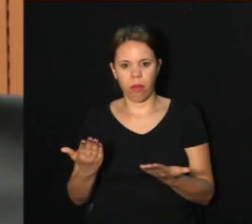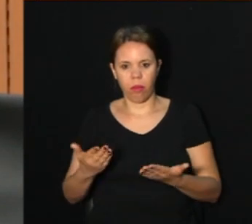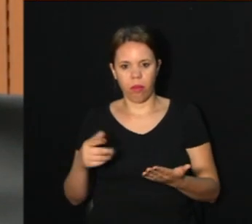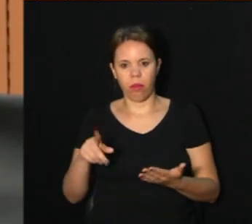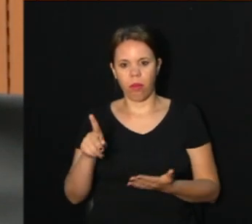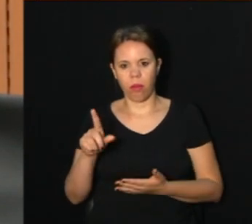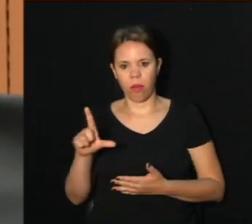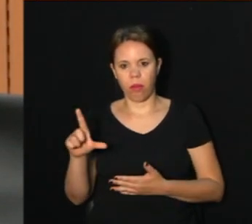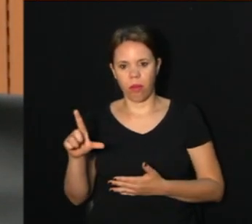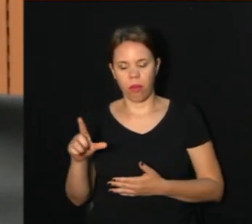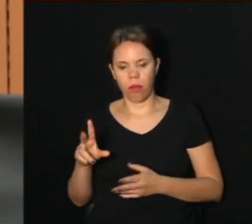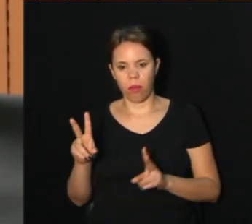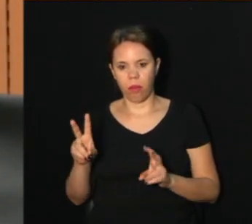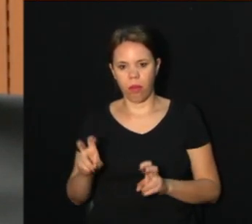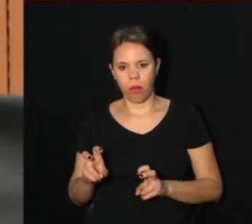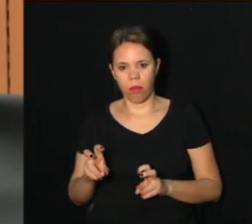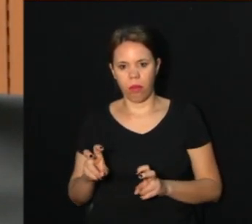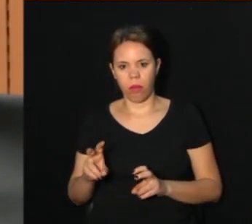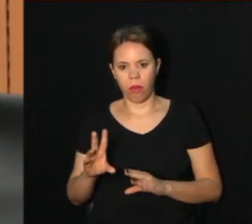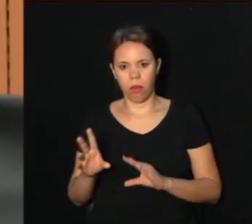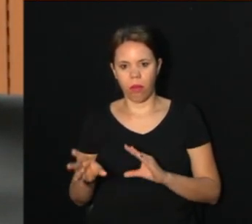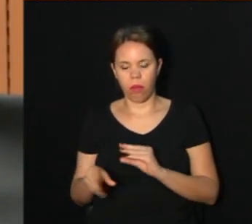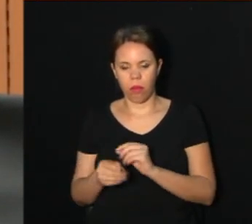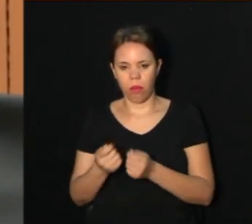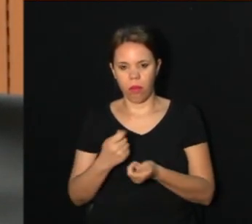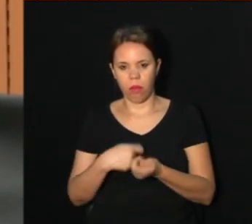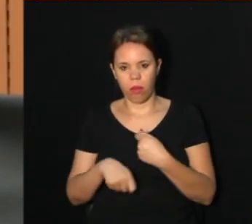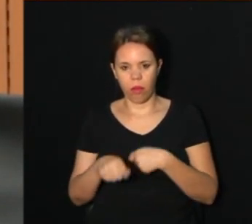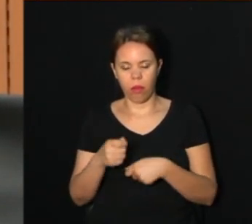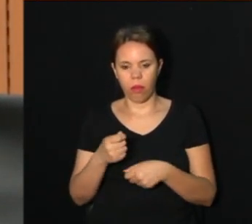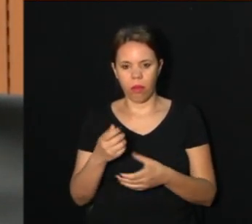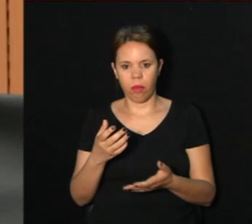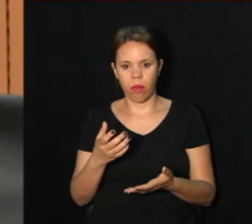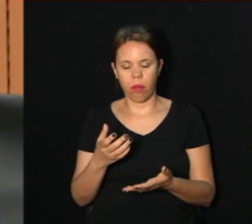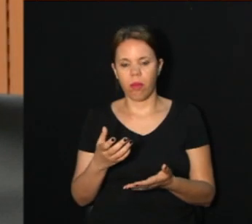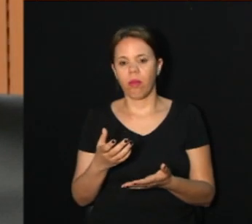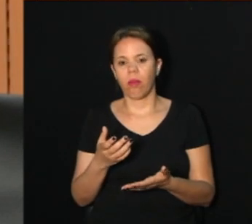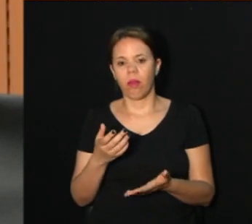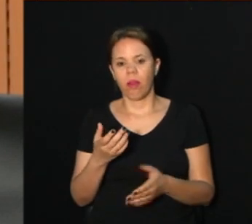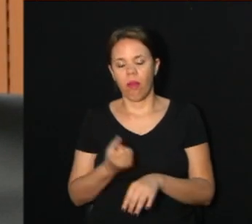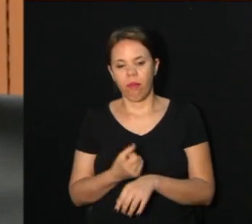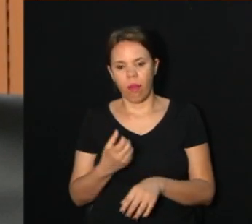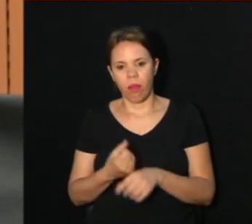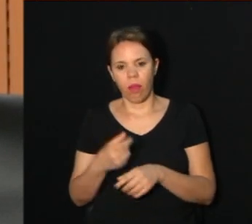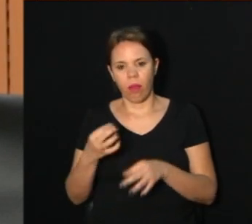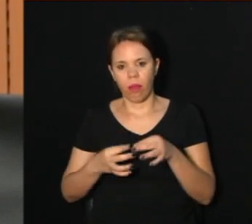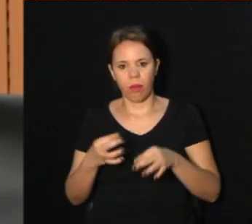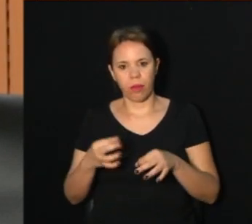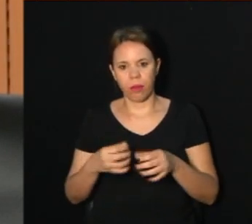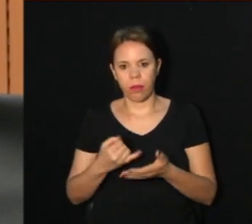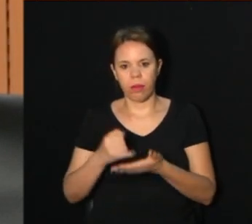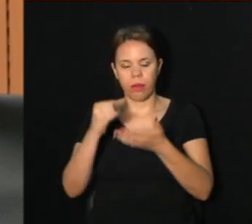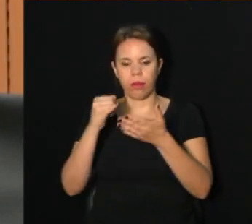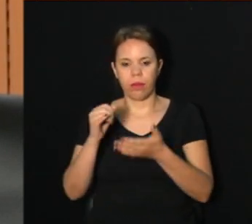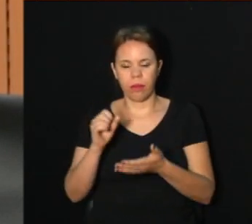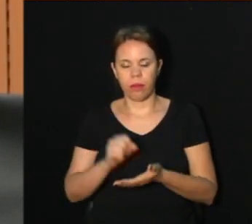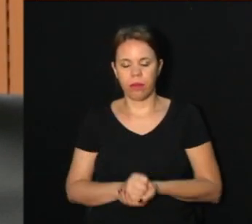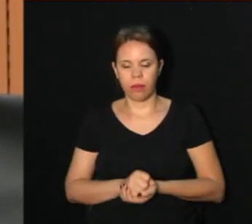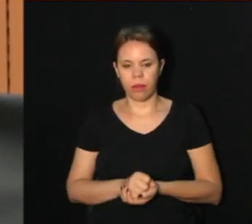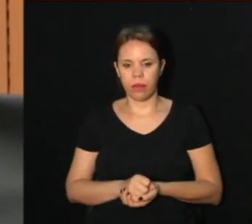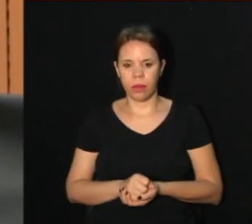do PL sobre a adequação da cobrança administrativa e judicial dos créditos tributários e não tributários,